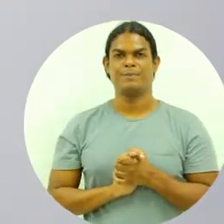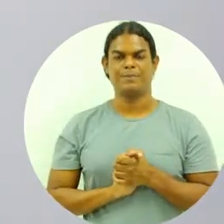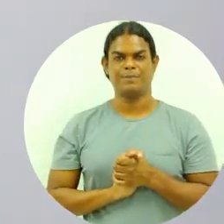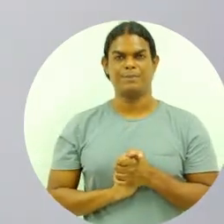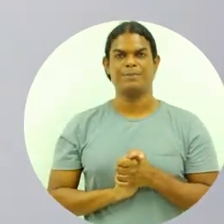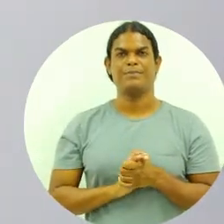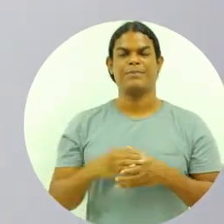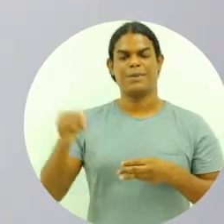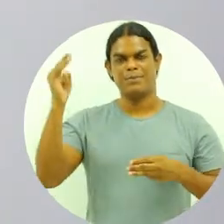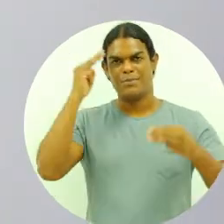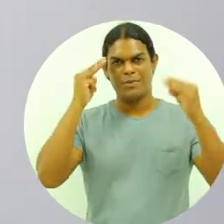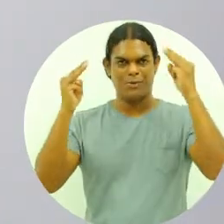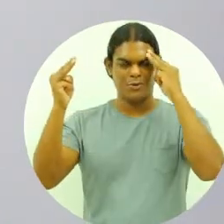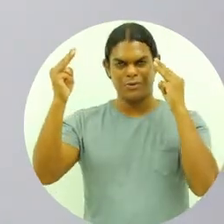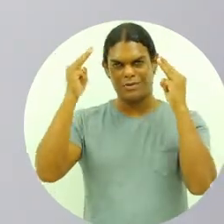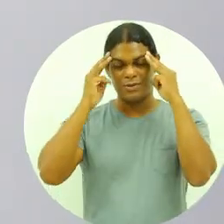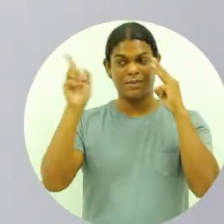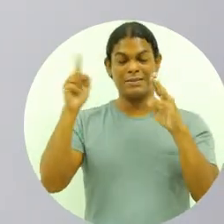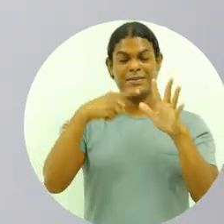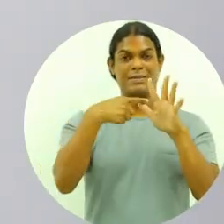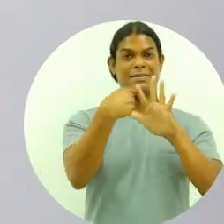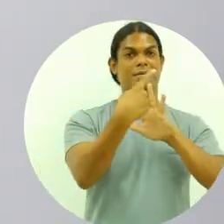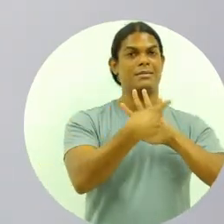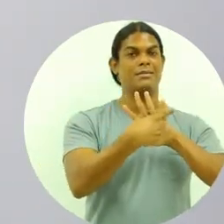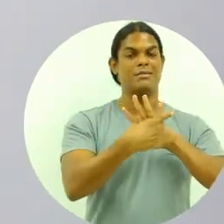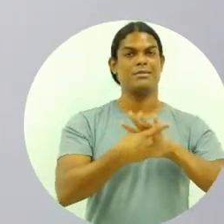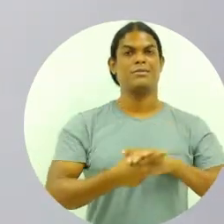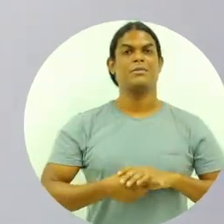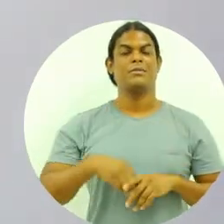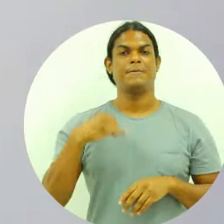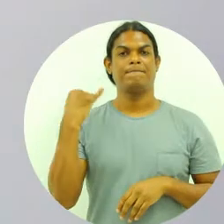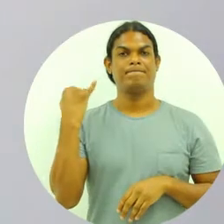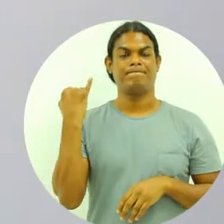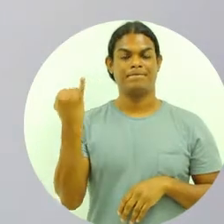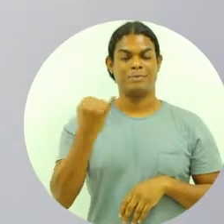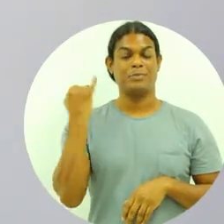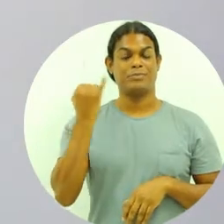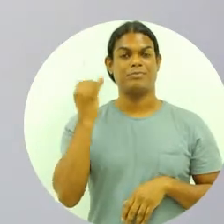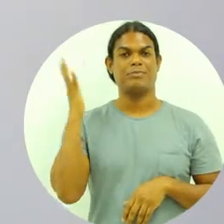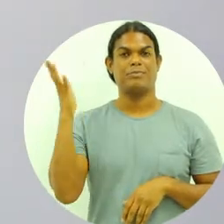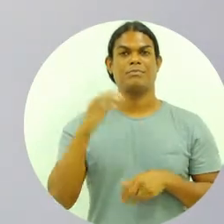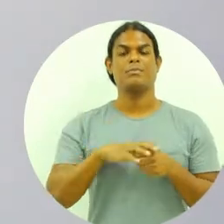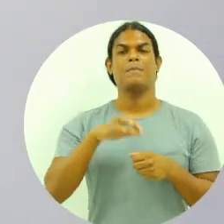princípios principais, e são explícitos: legalidade,